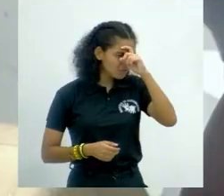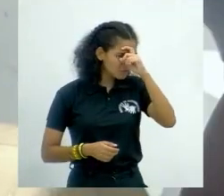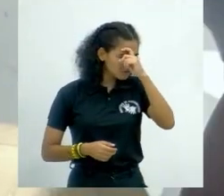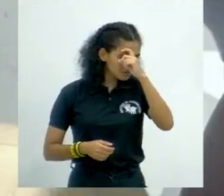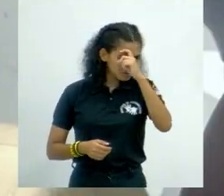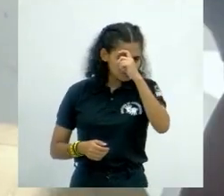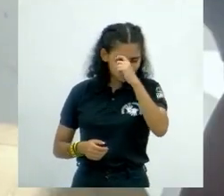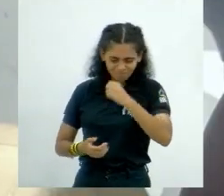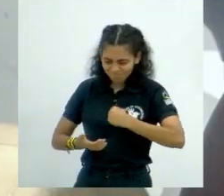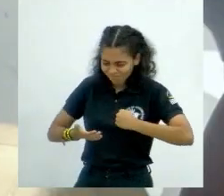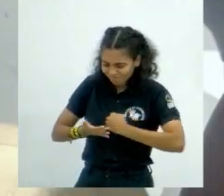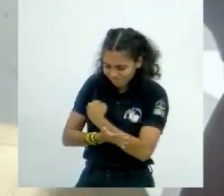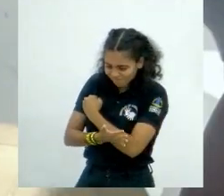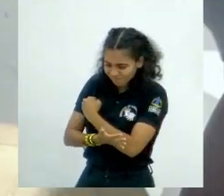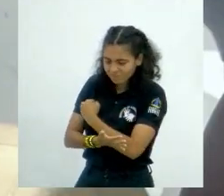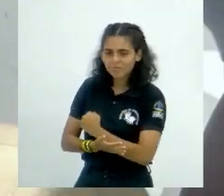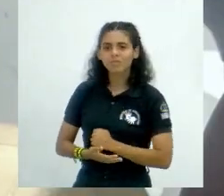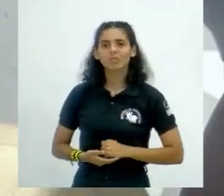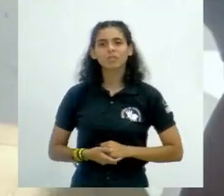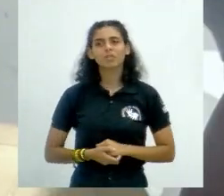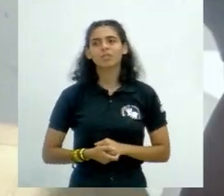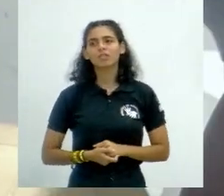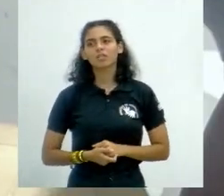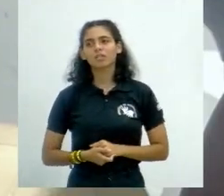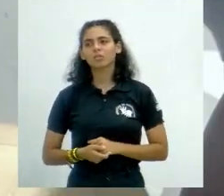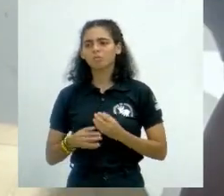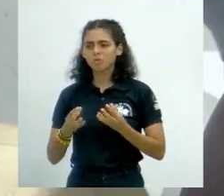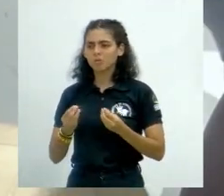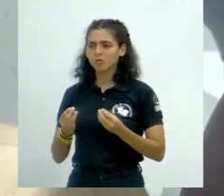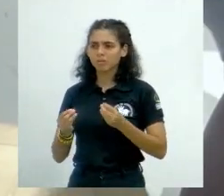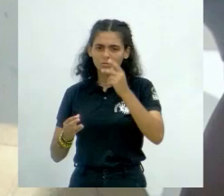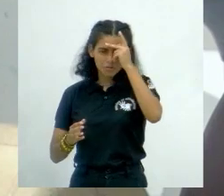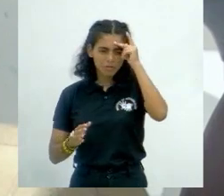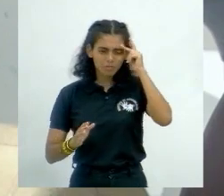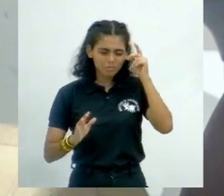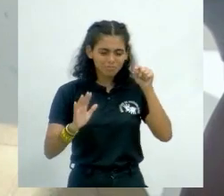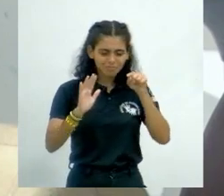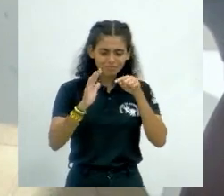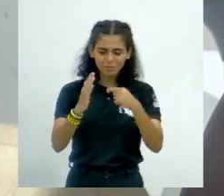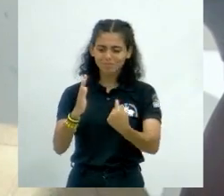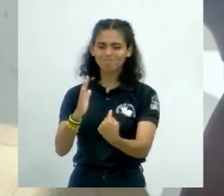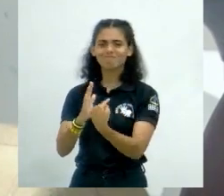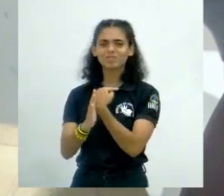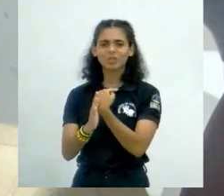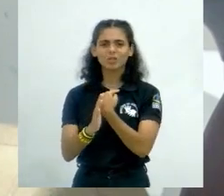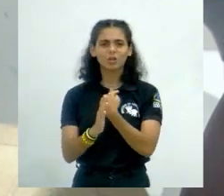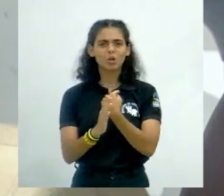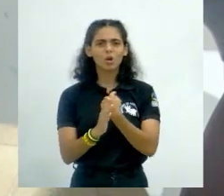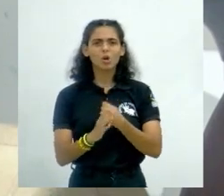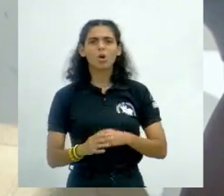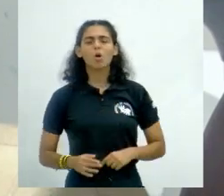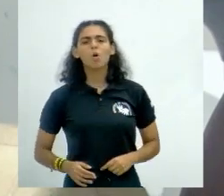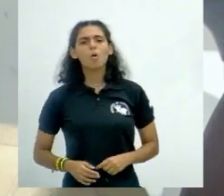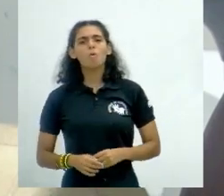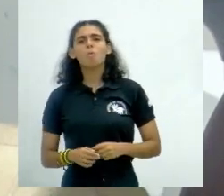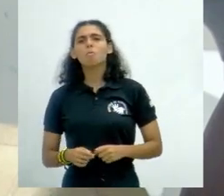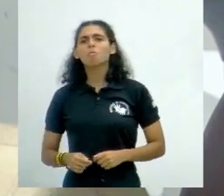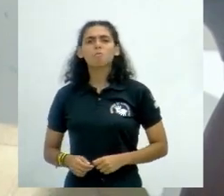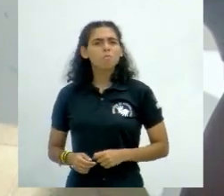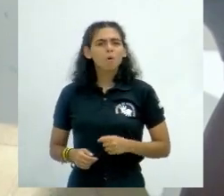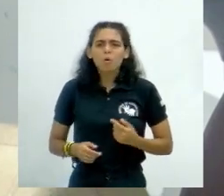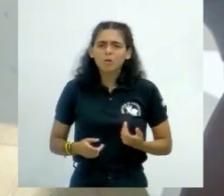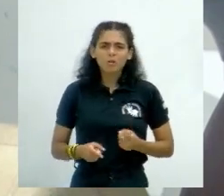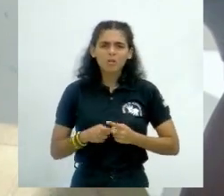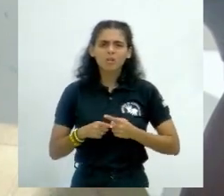alguns olham Eclesiastes dessa forma, e muitos já me perguntaram, por que que Salomão estava com um olhar tão negativo